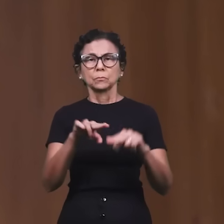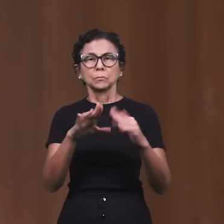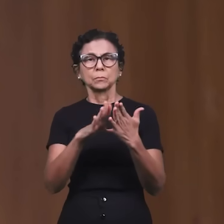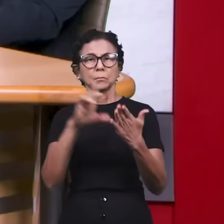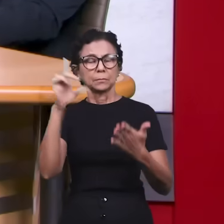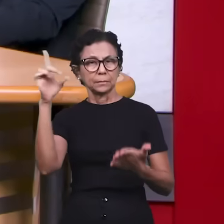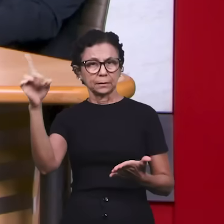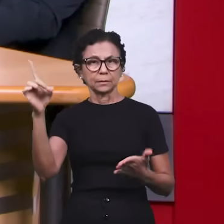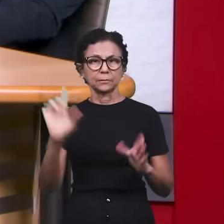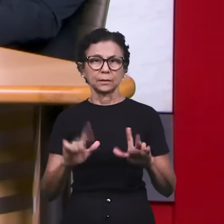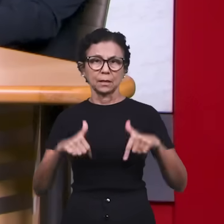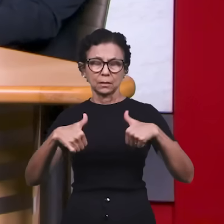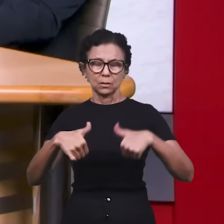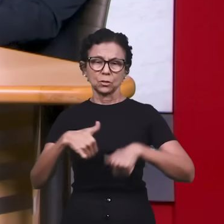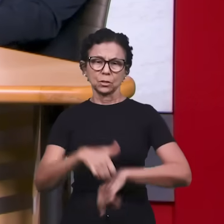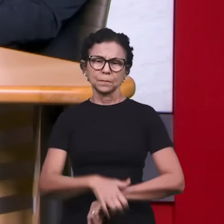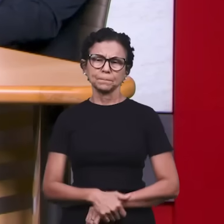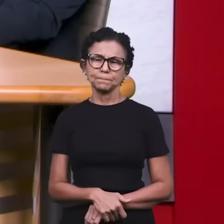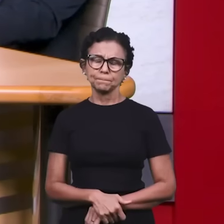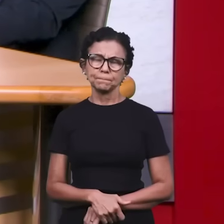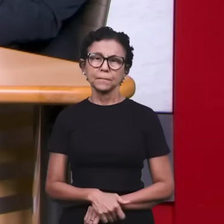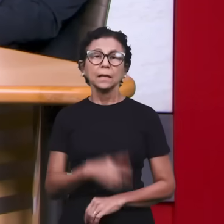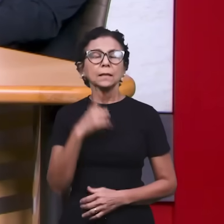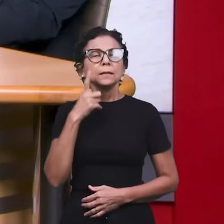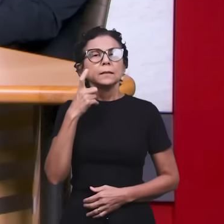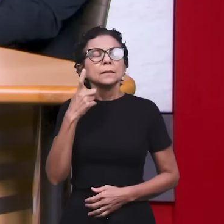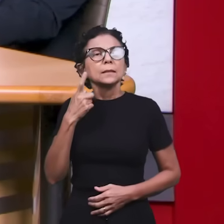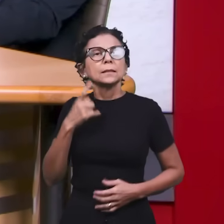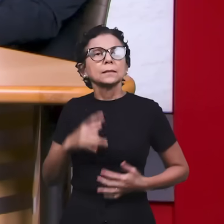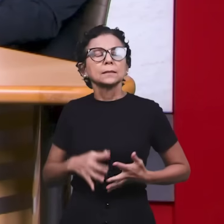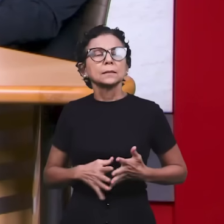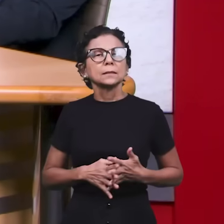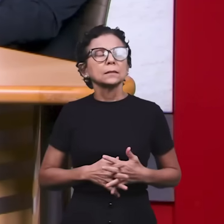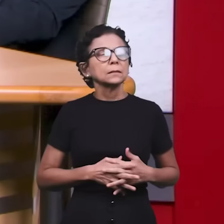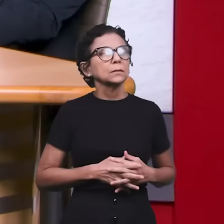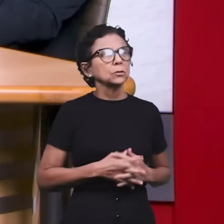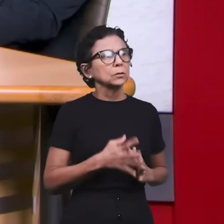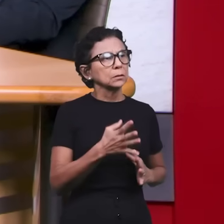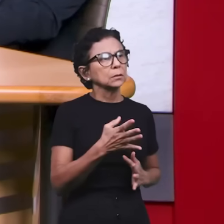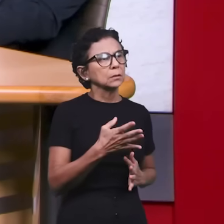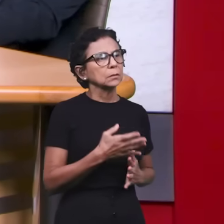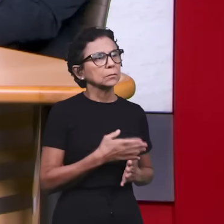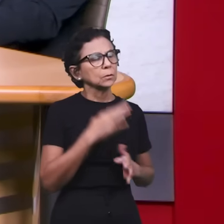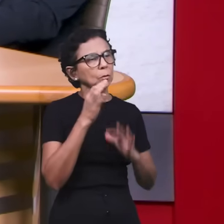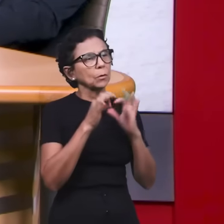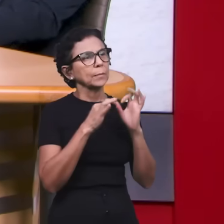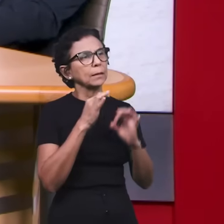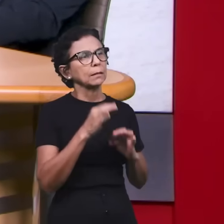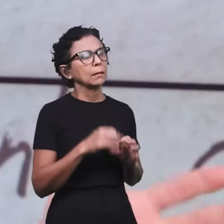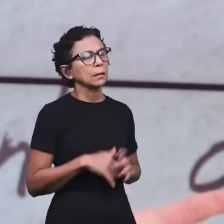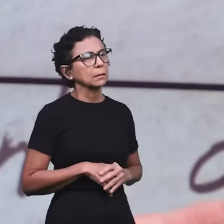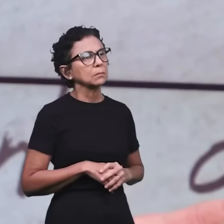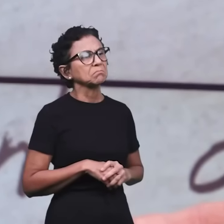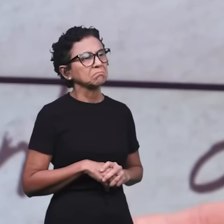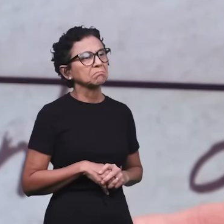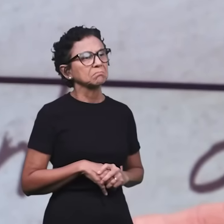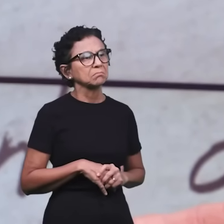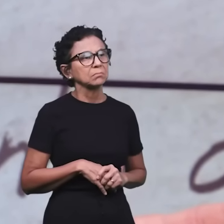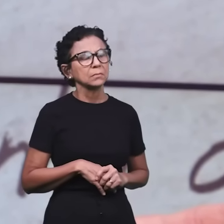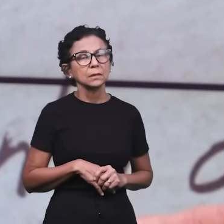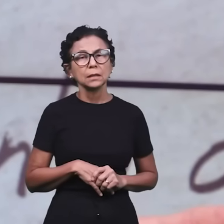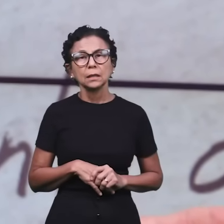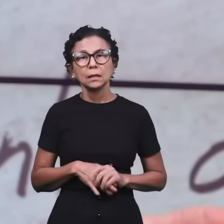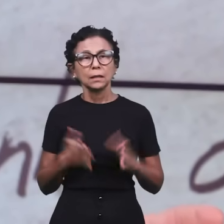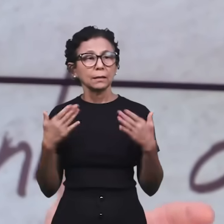palavra. Eu achei interessante o que o Guilherme colocou dessa forma, porque, de fato, ela faz parte da natureza do homem.